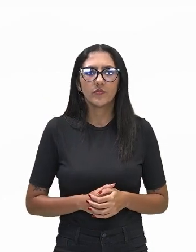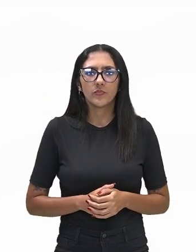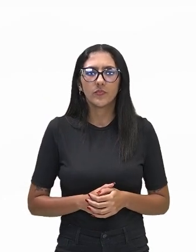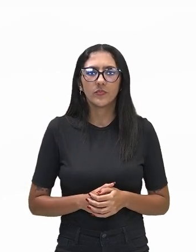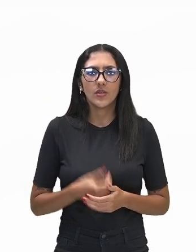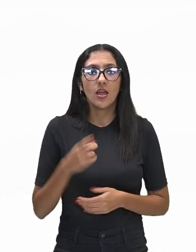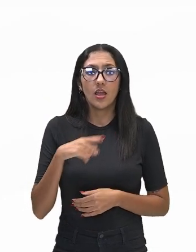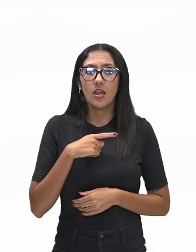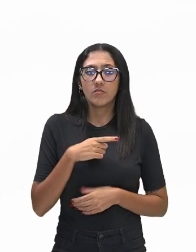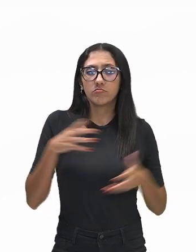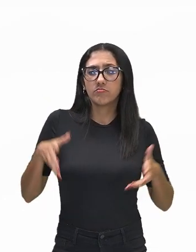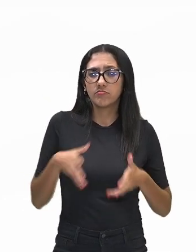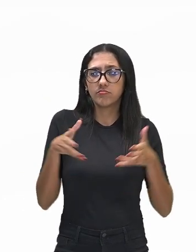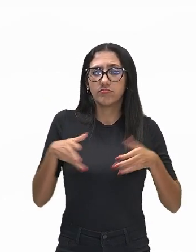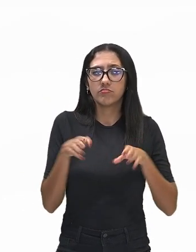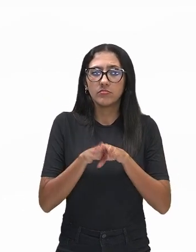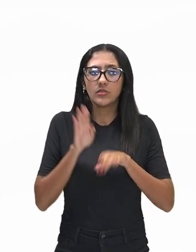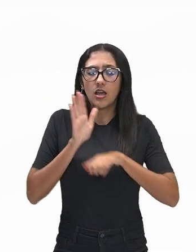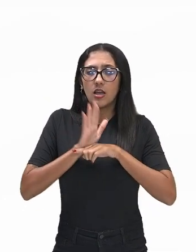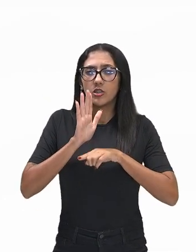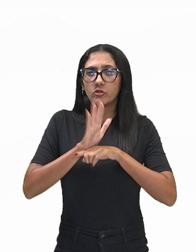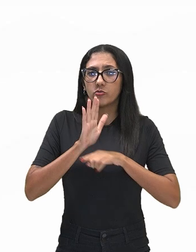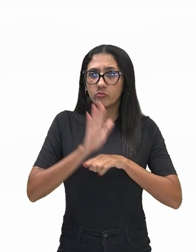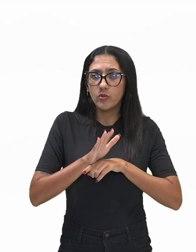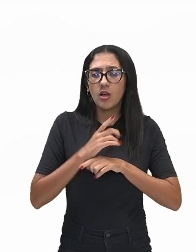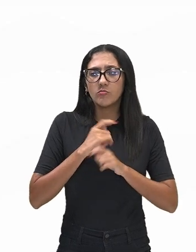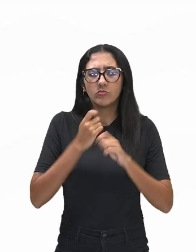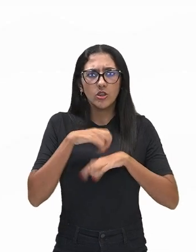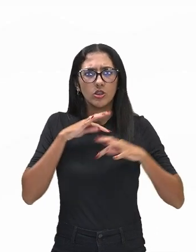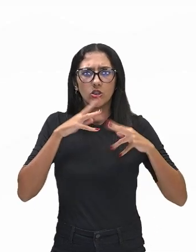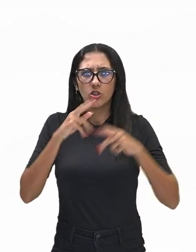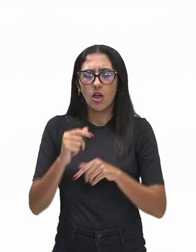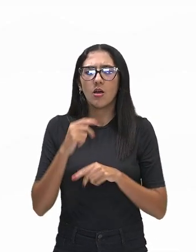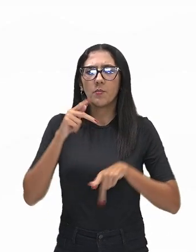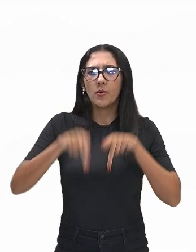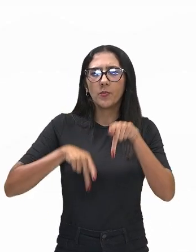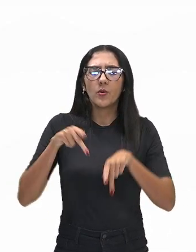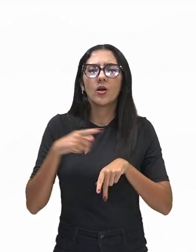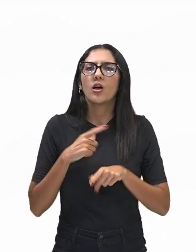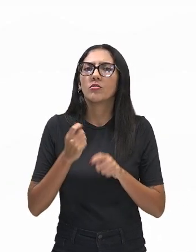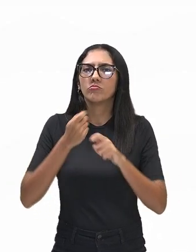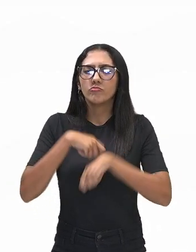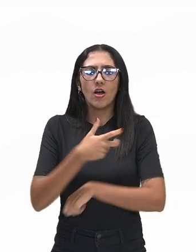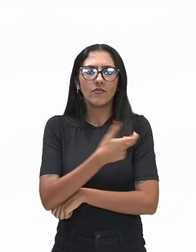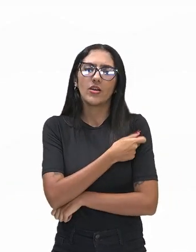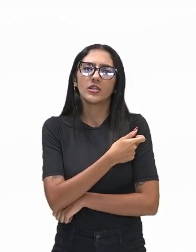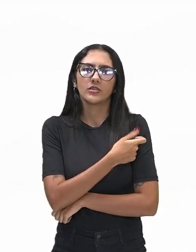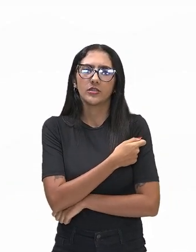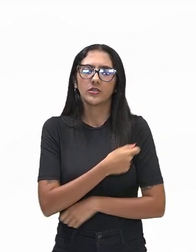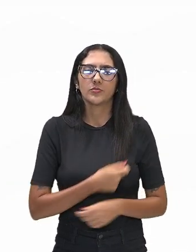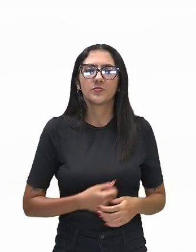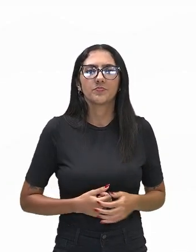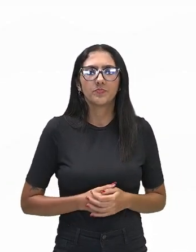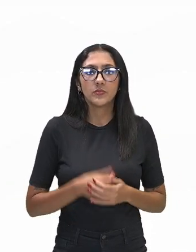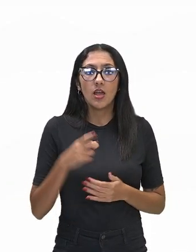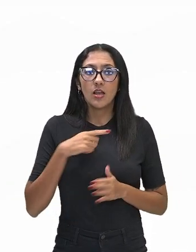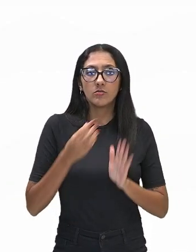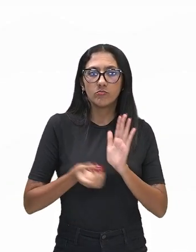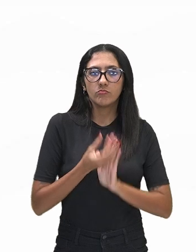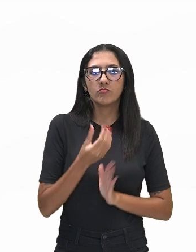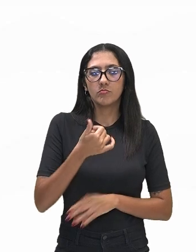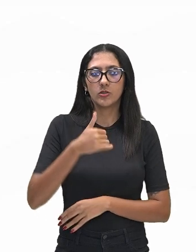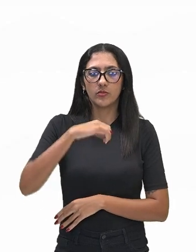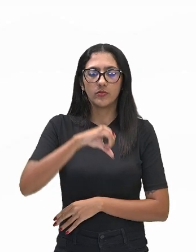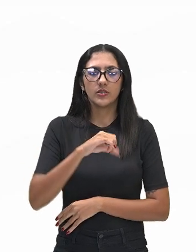assim, ajudar com que toda a população seja imunizada. Então, ele foi criado em